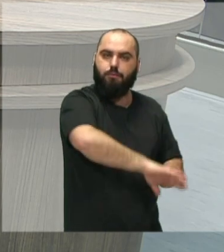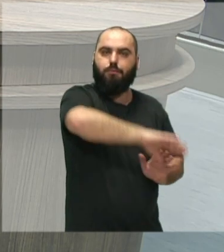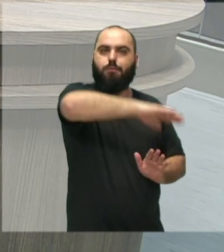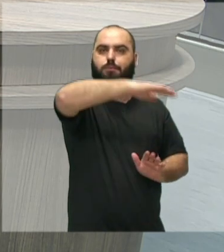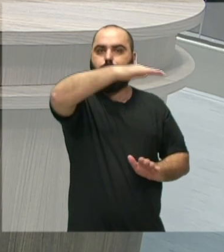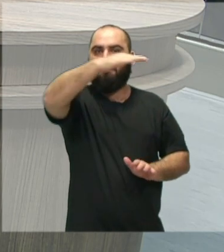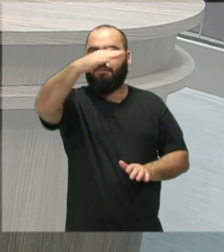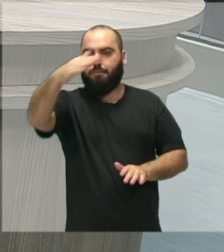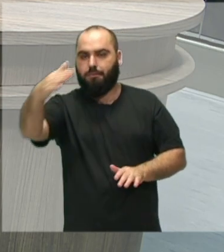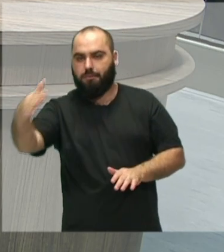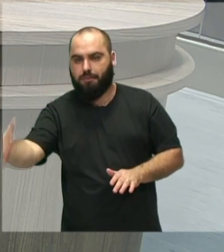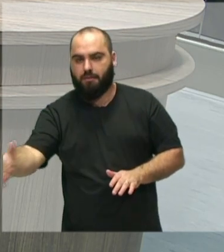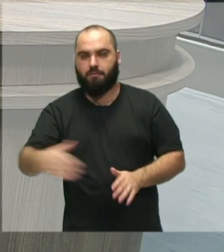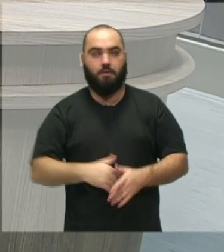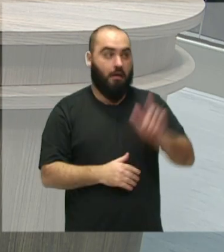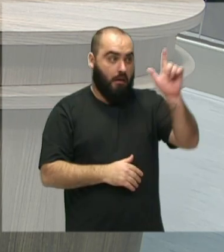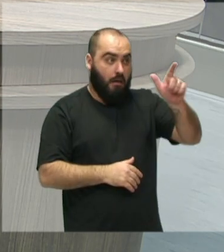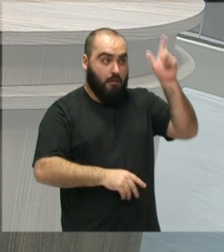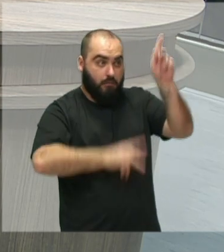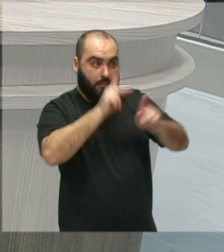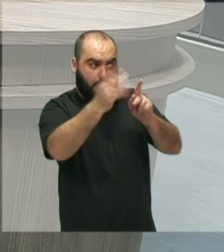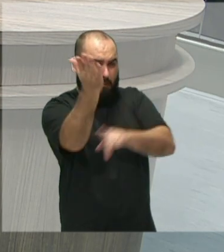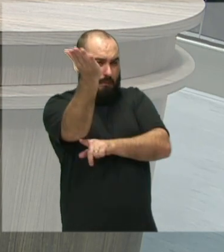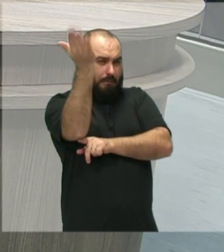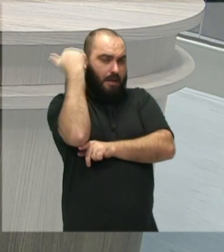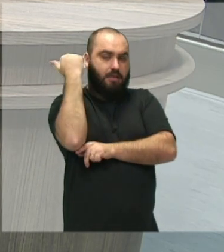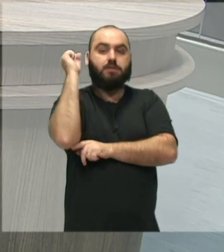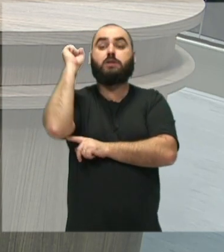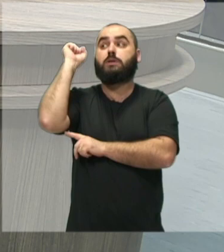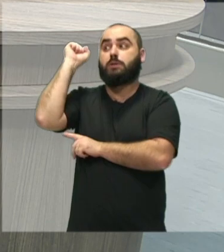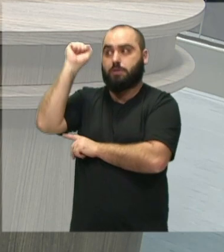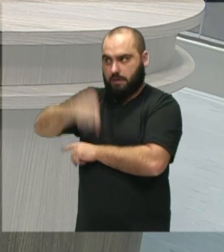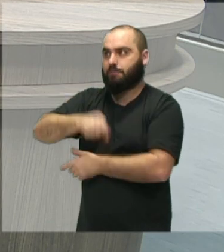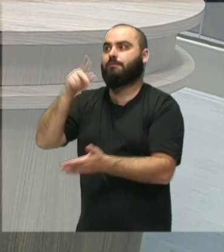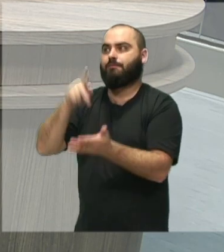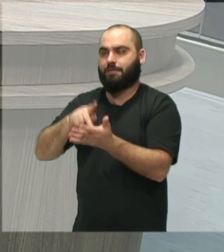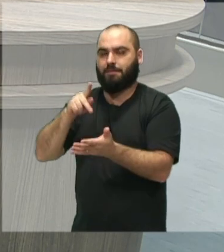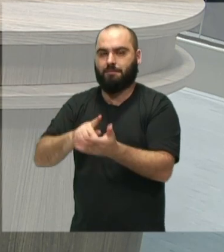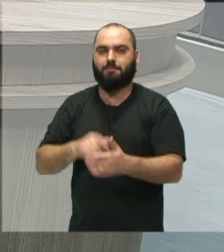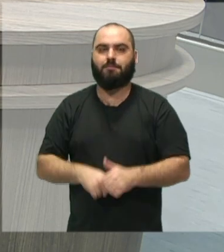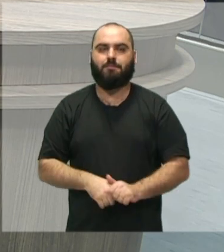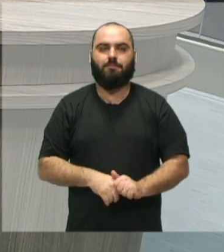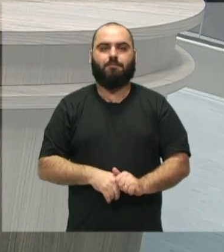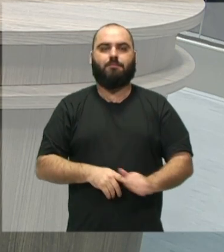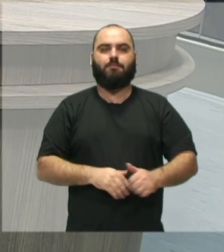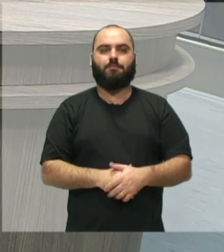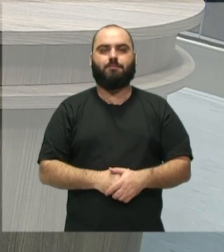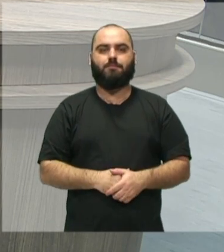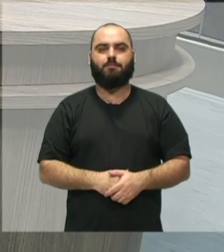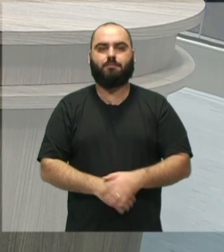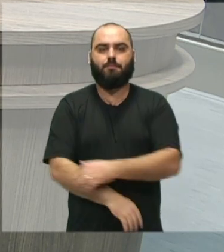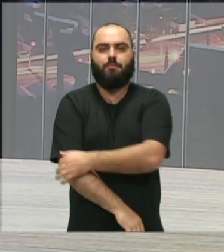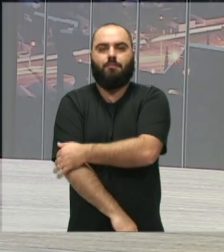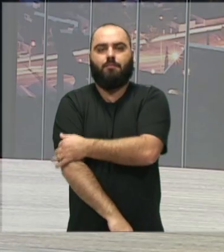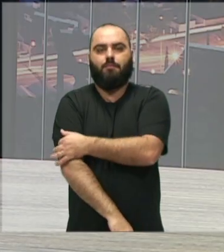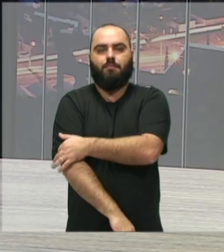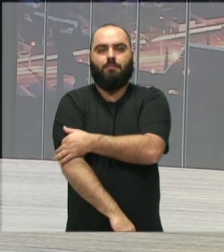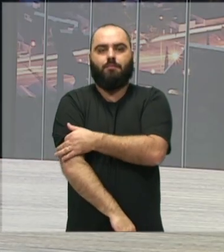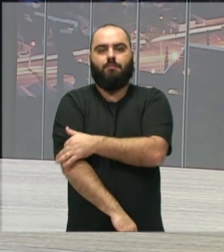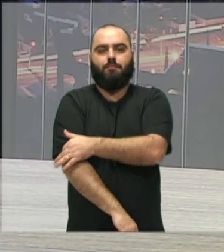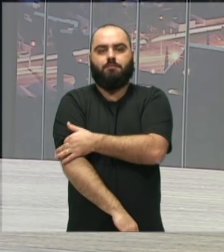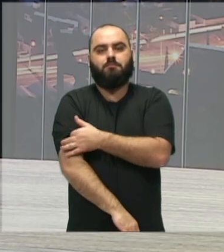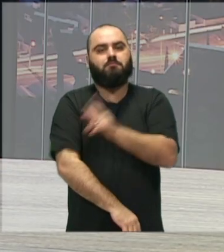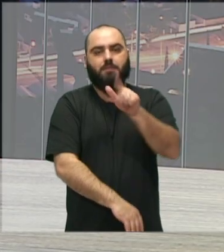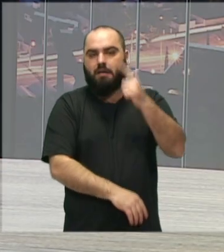povos pré-históricos, né? Isso, exatamente. E é muito interessante, né?